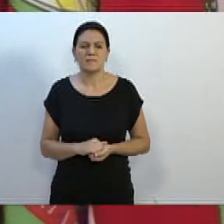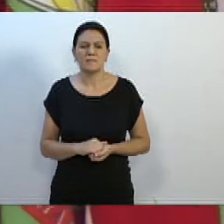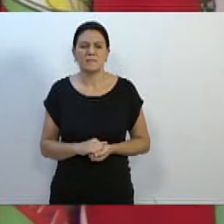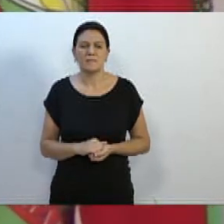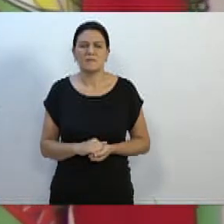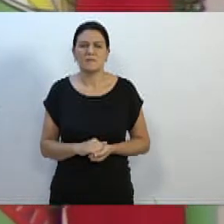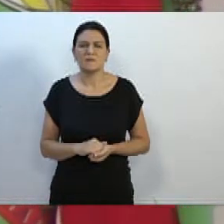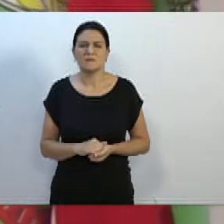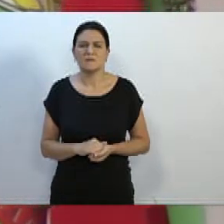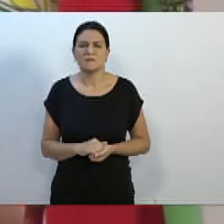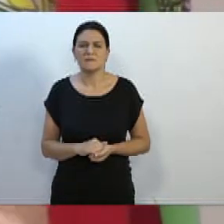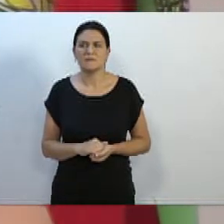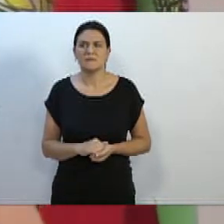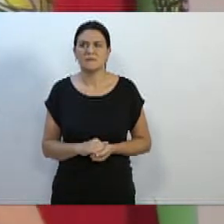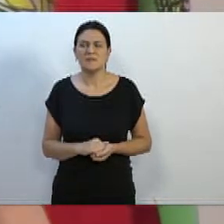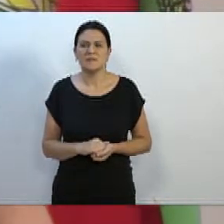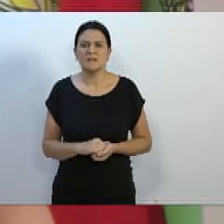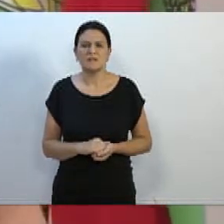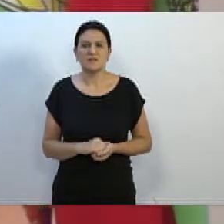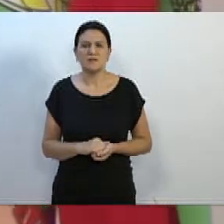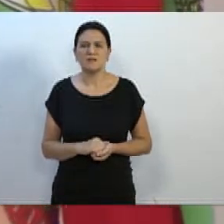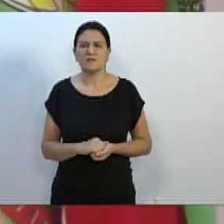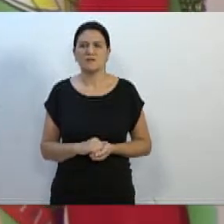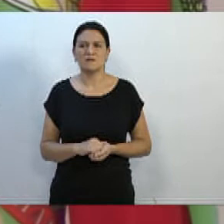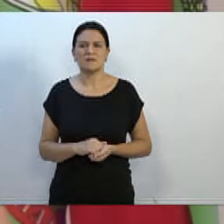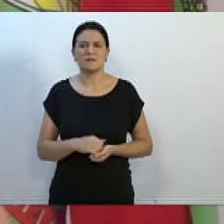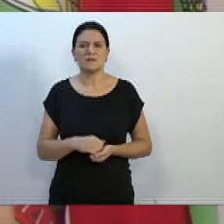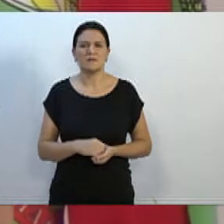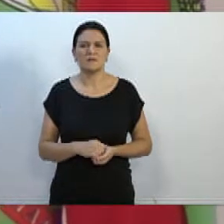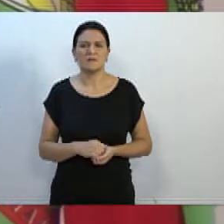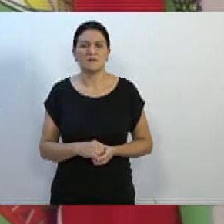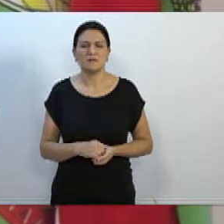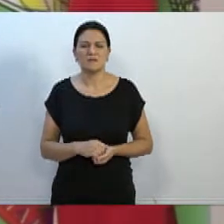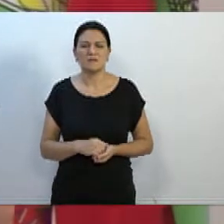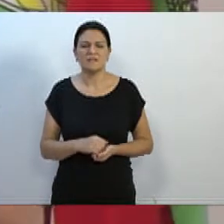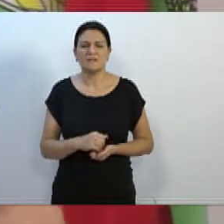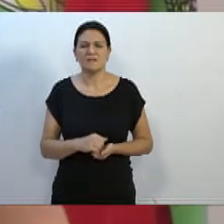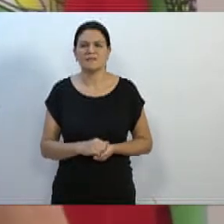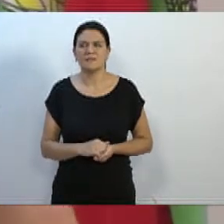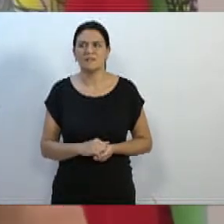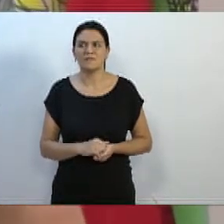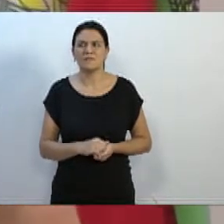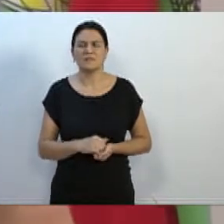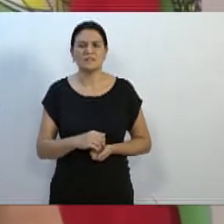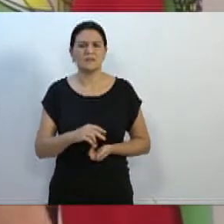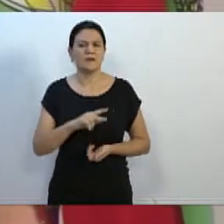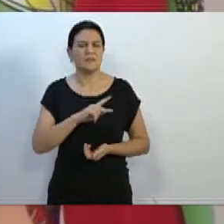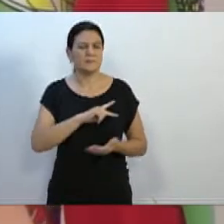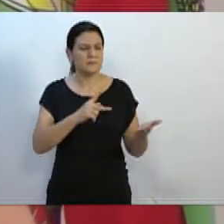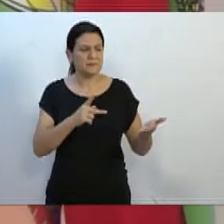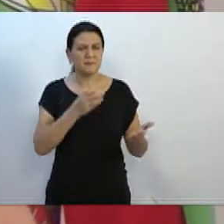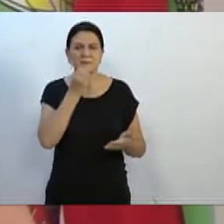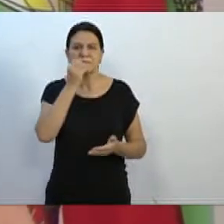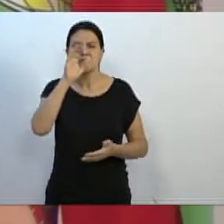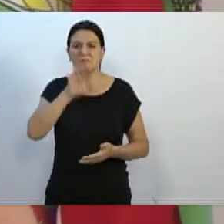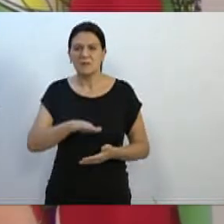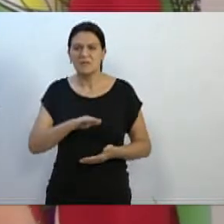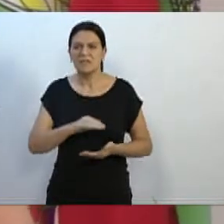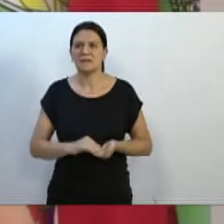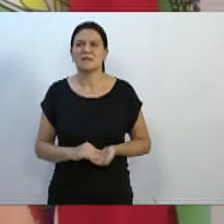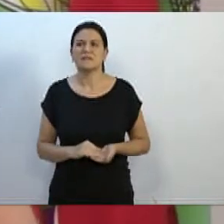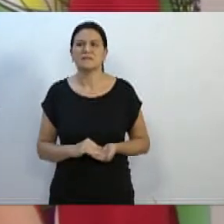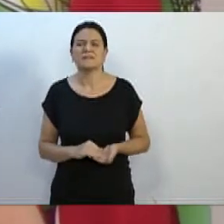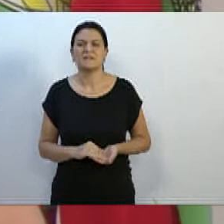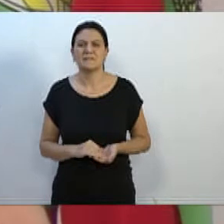Excelentíssima presidente, colegas vereadores, população que nos acompanha, uma ótima tarde. Eu gostaria de iniciar meu pronunciamento de maneira bastante